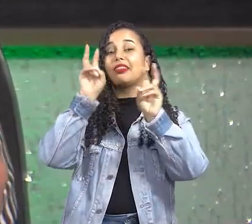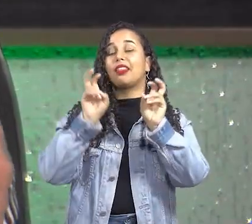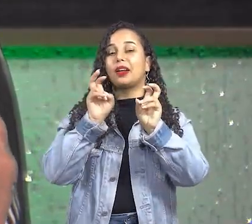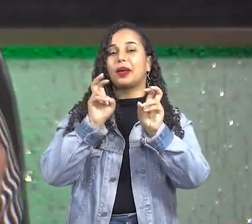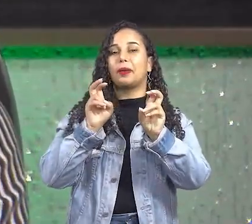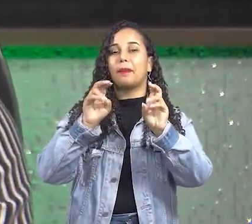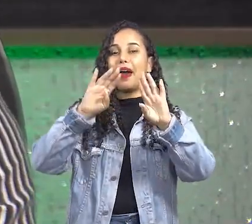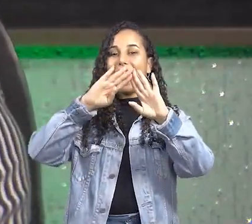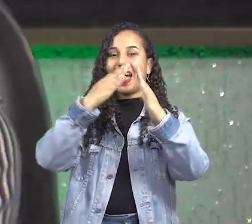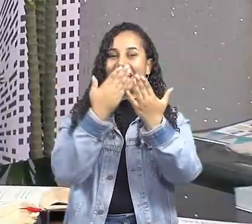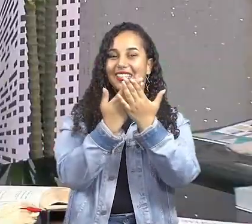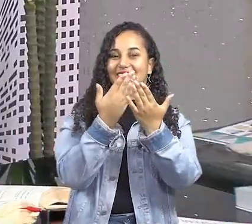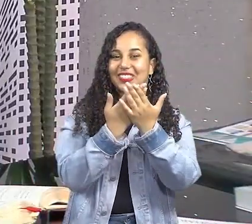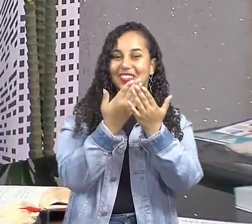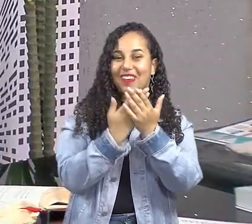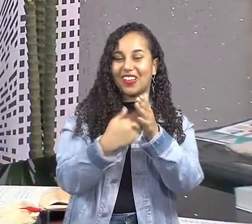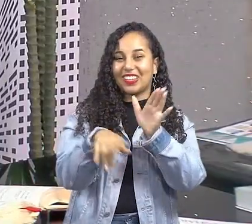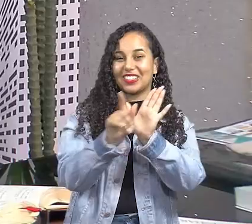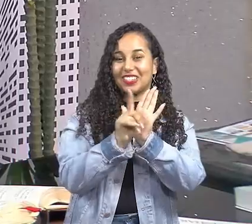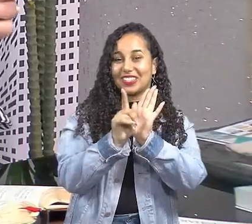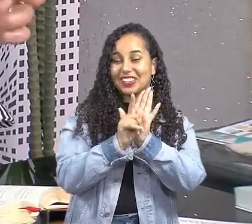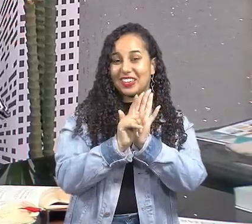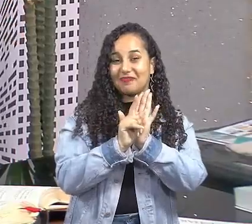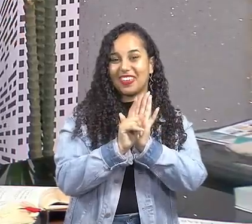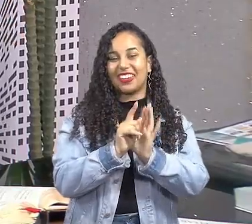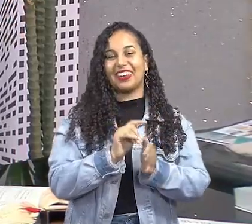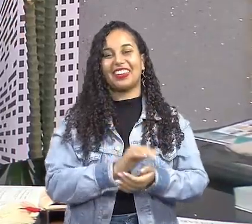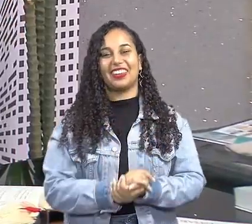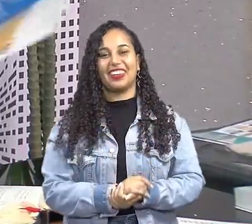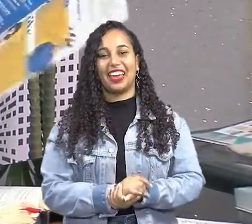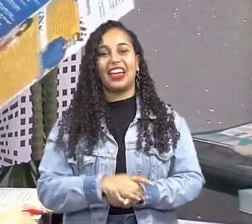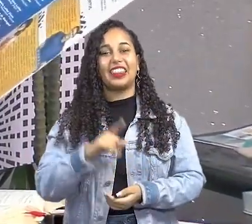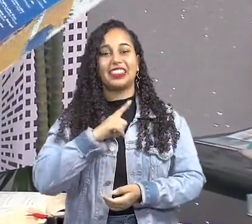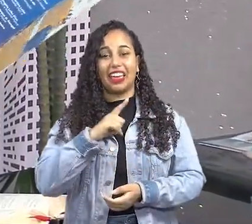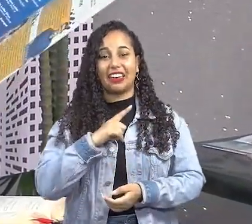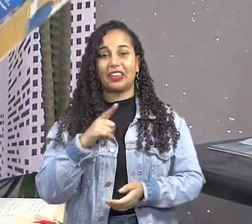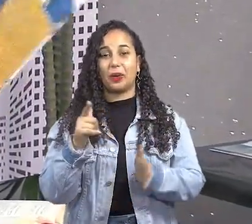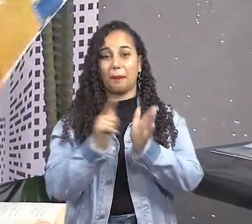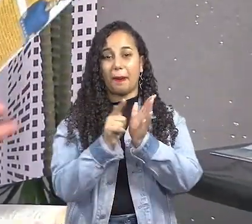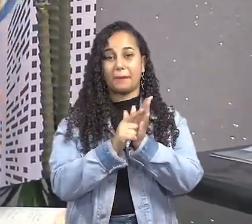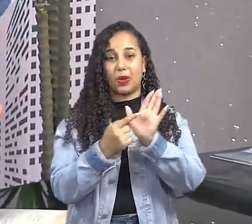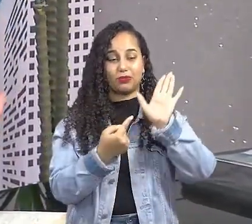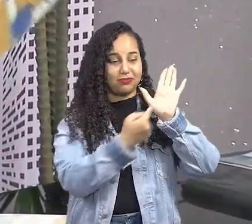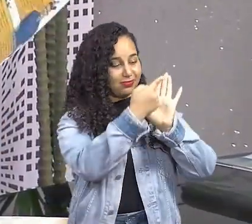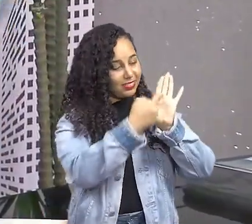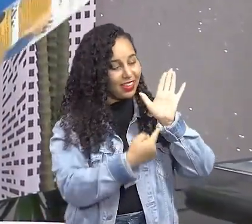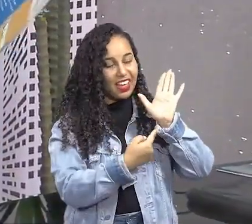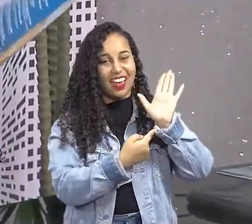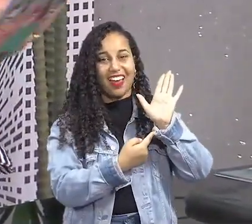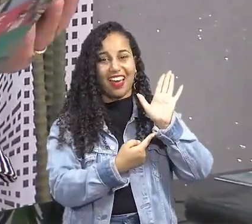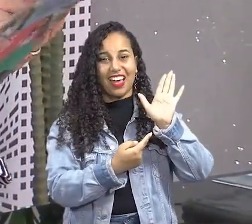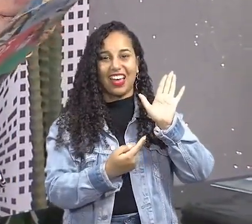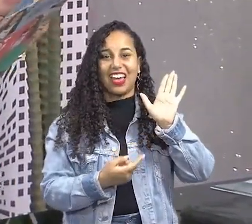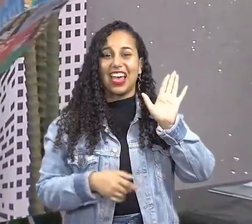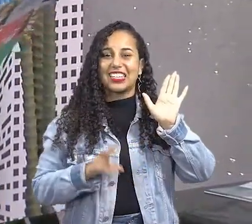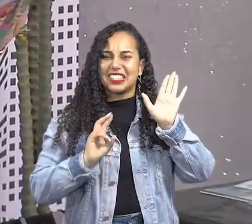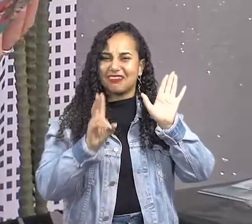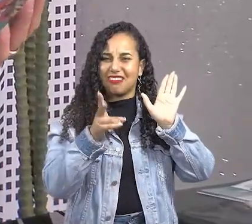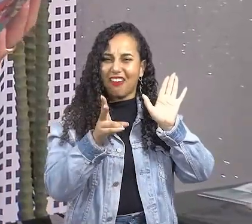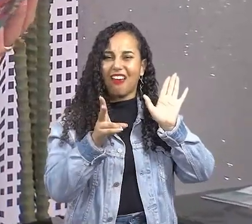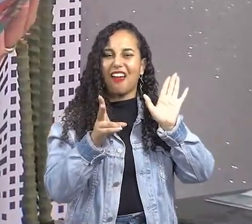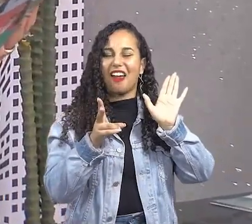Batista Getsemane. Você vai ouvir, eu estava aqui. Esse é um folder que sai a cada ano, cada